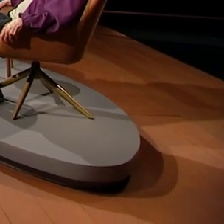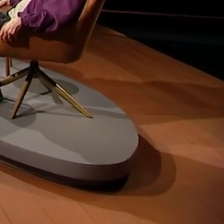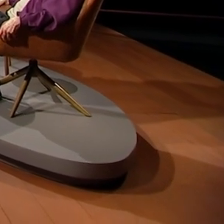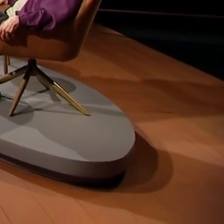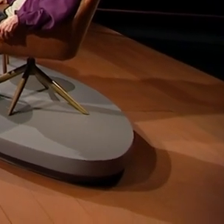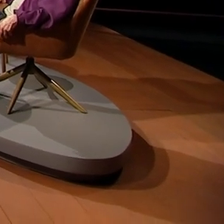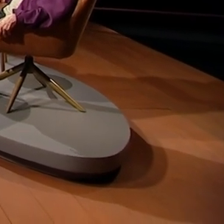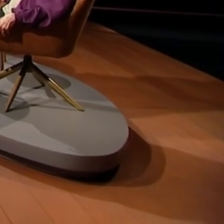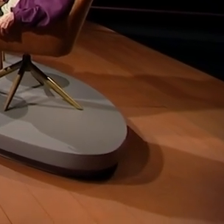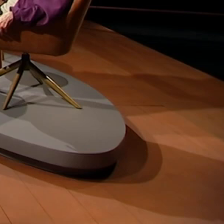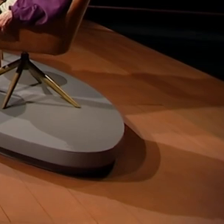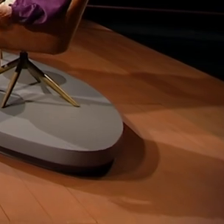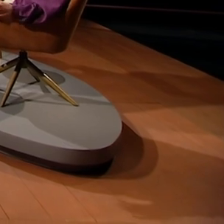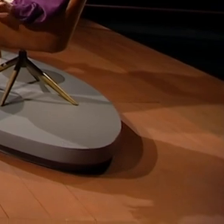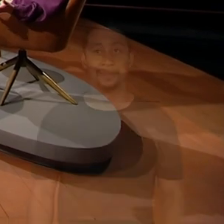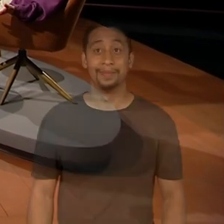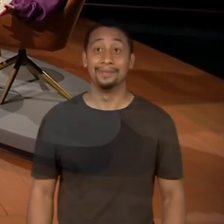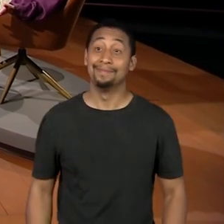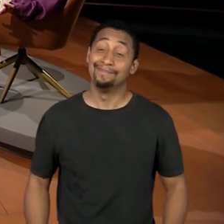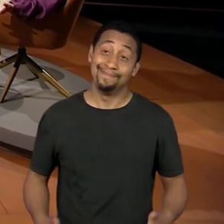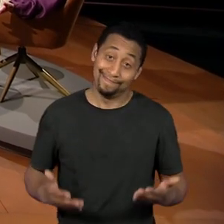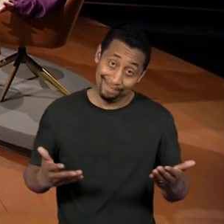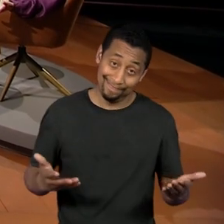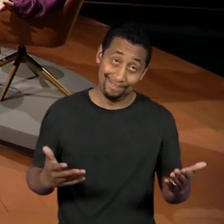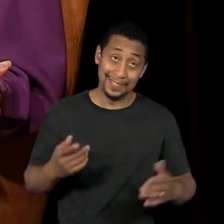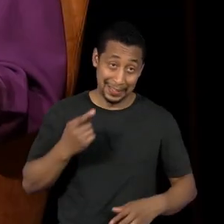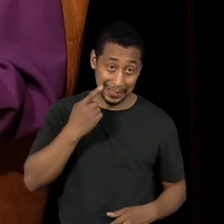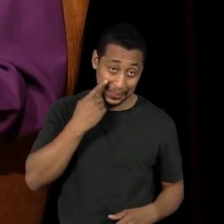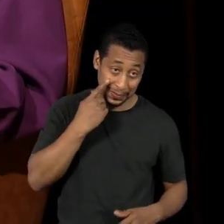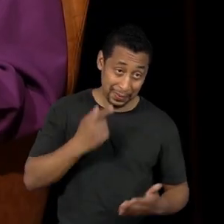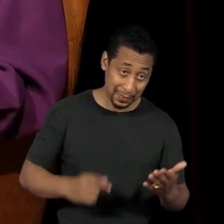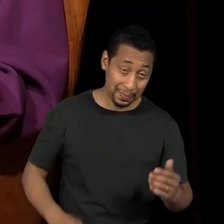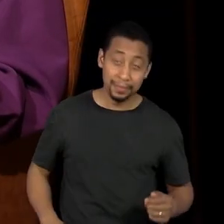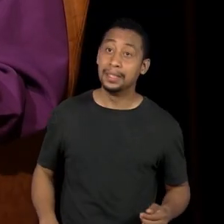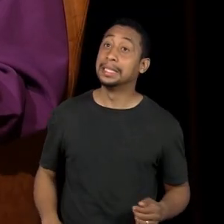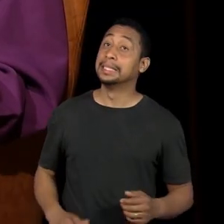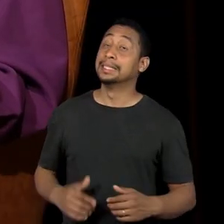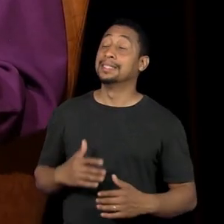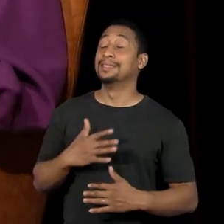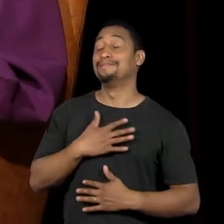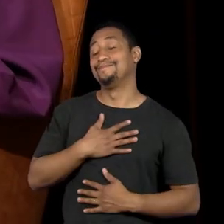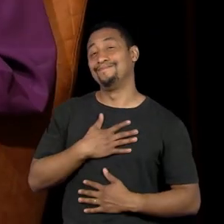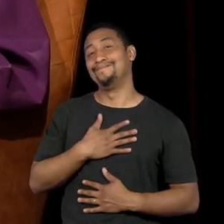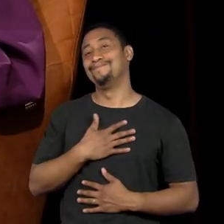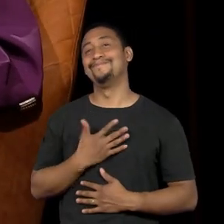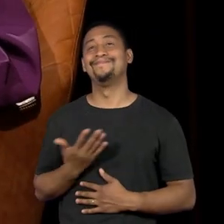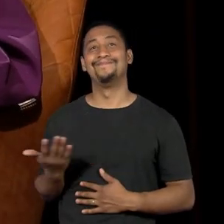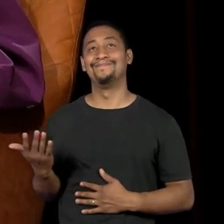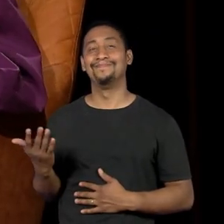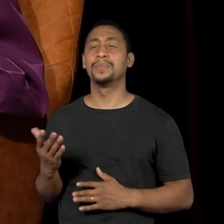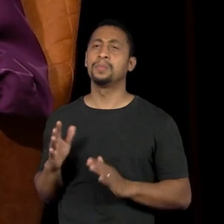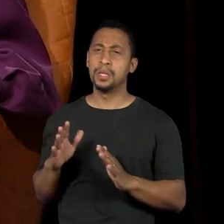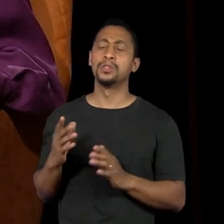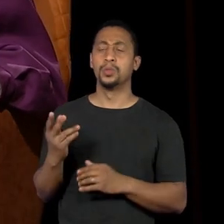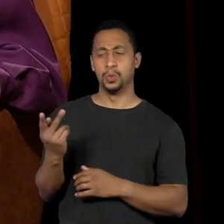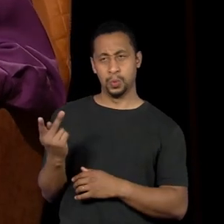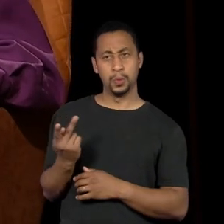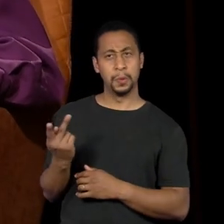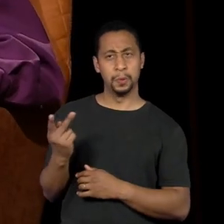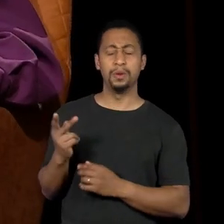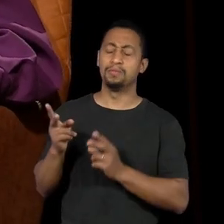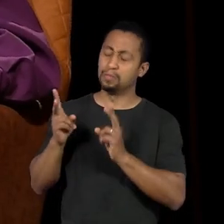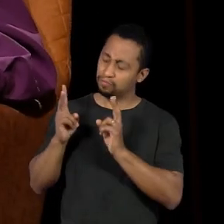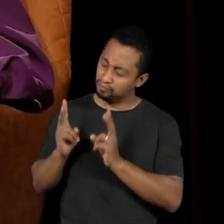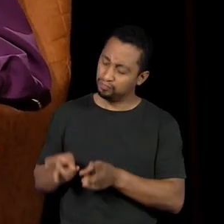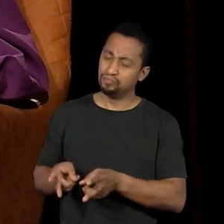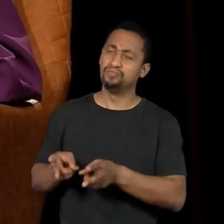Marica, tudo tem um fim, né? Mas a gente vai continuar.